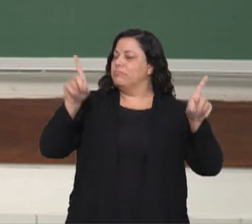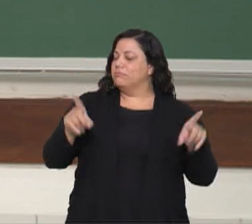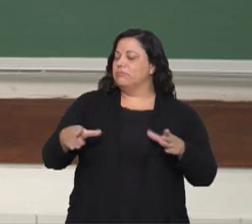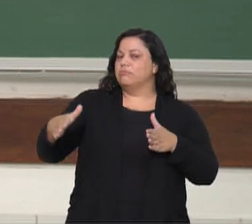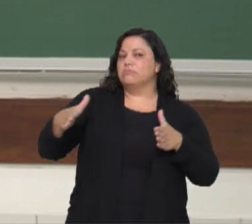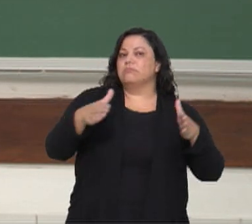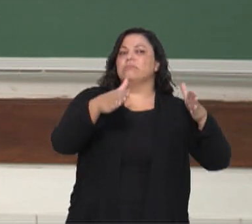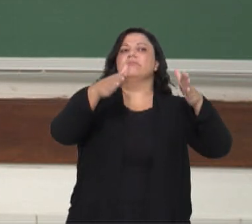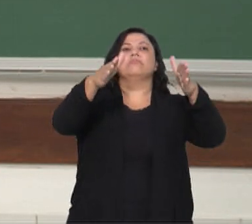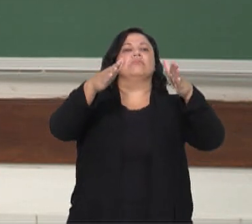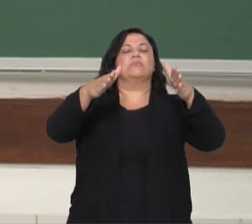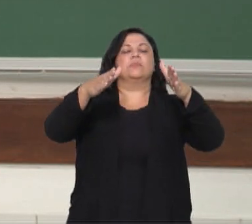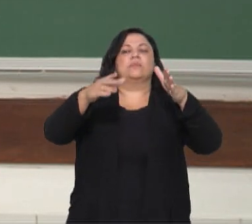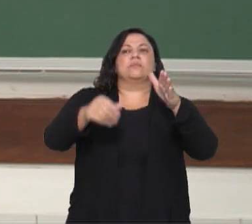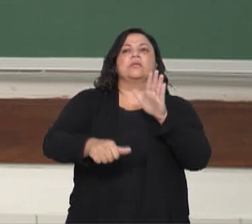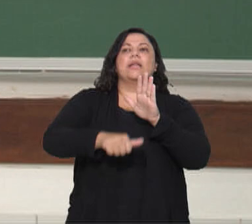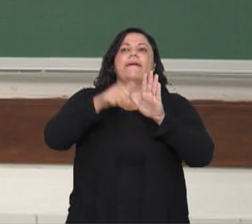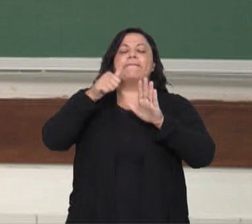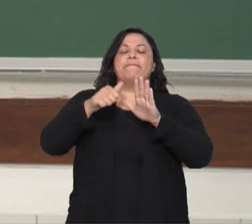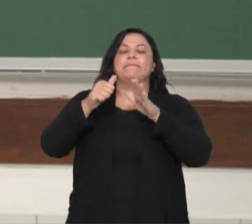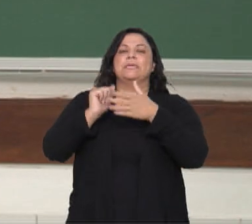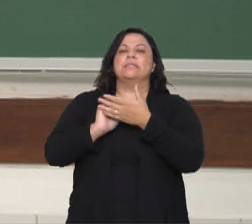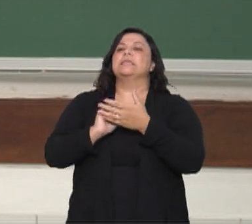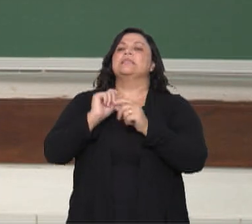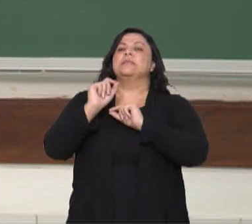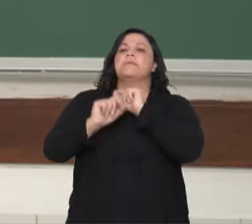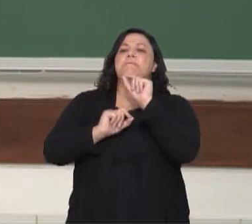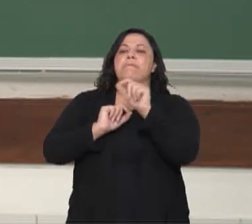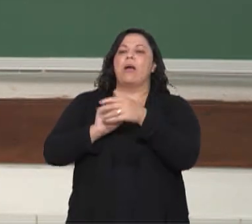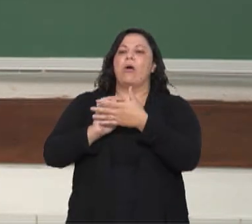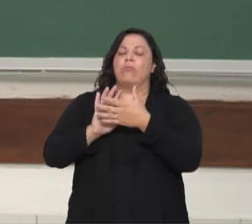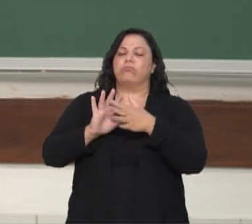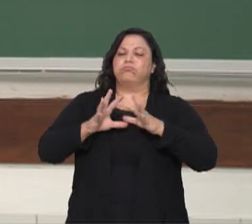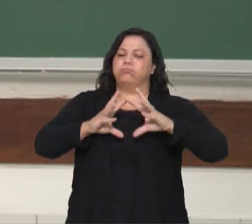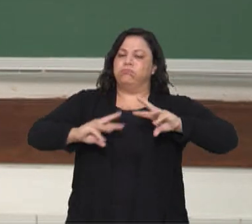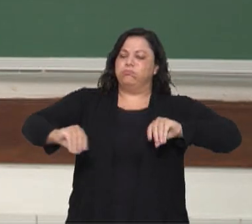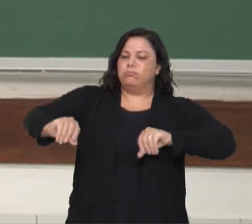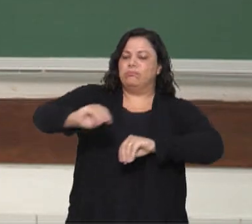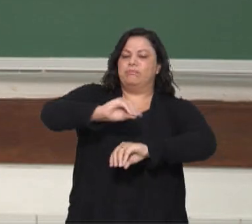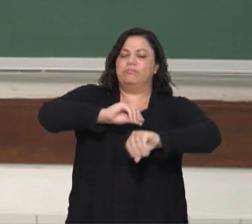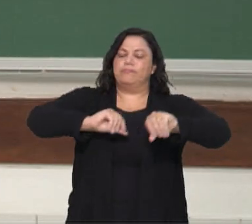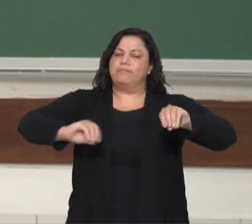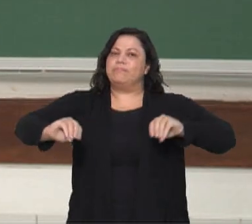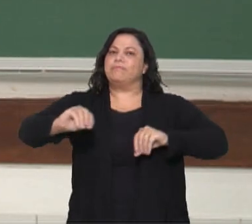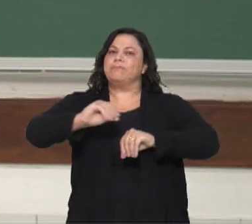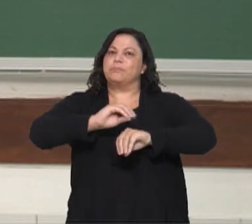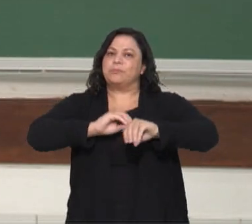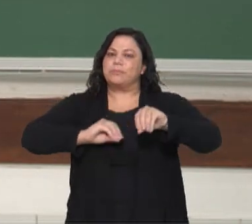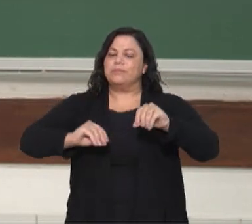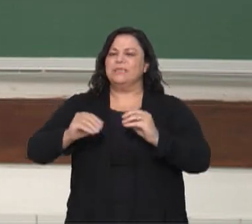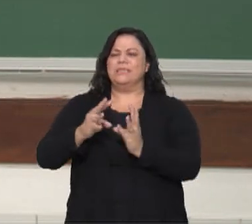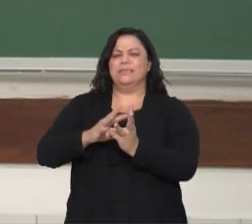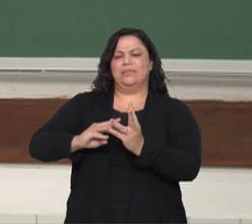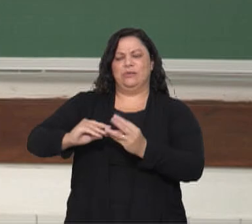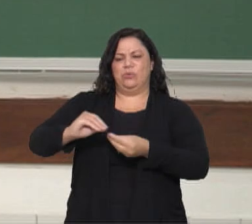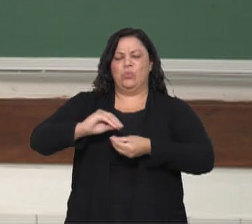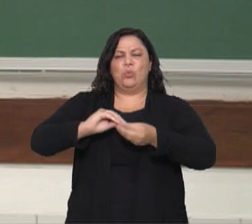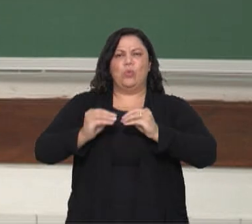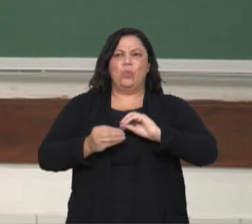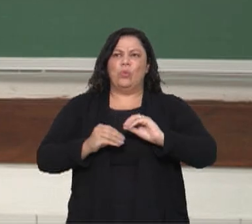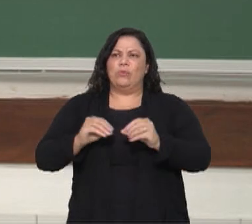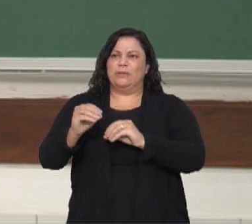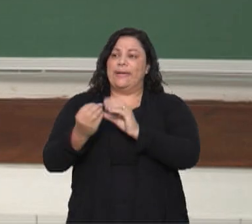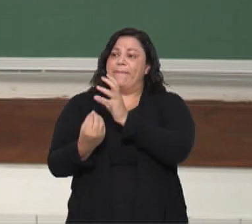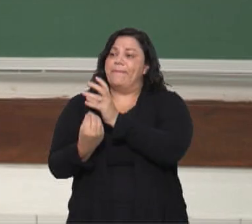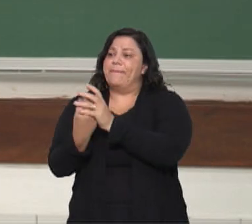têm o principal fonte, né, de fertilização da terra, as matérias orgânicas, né?